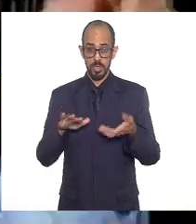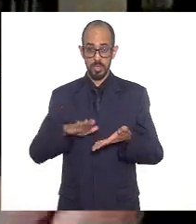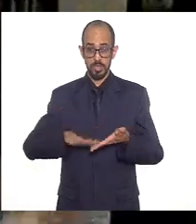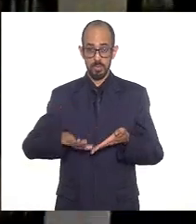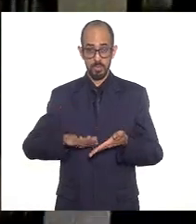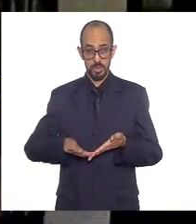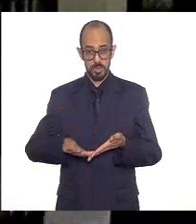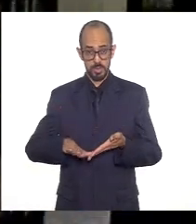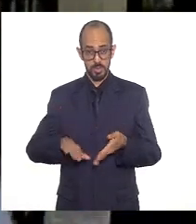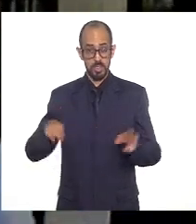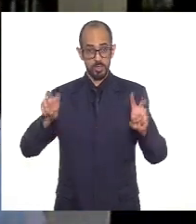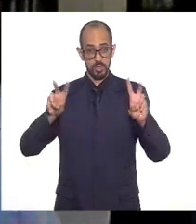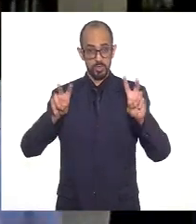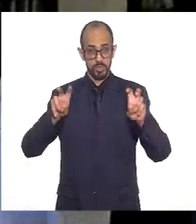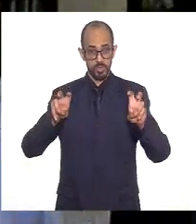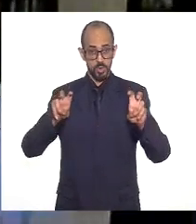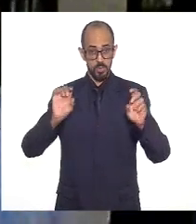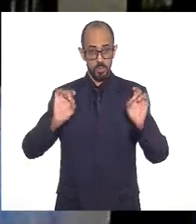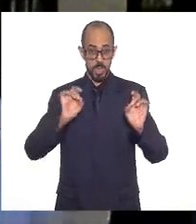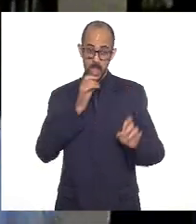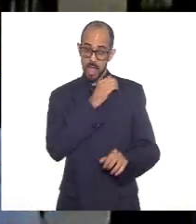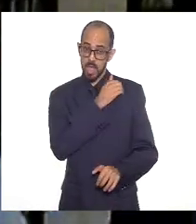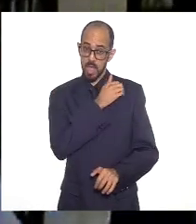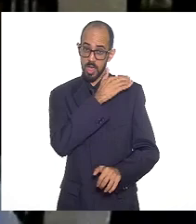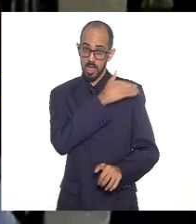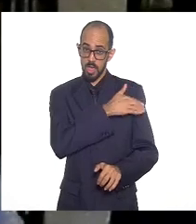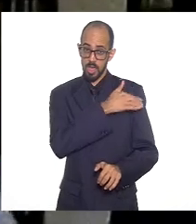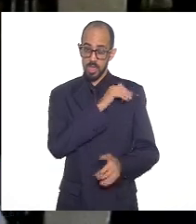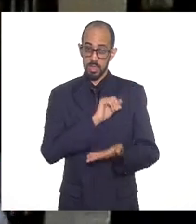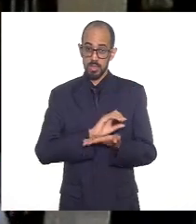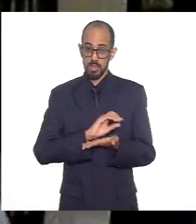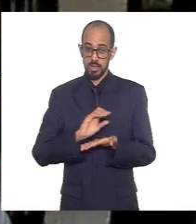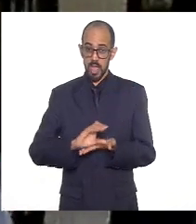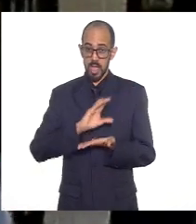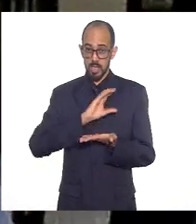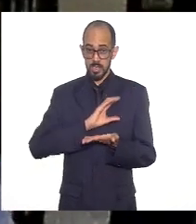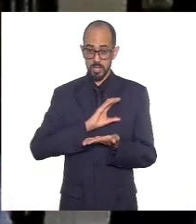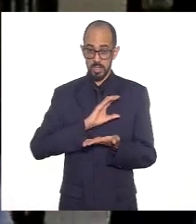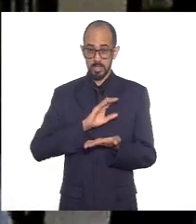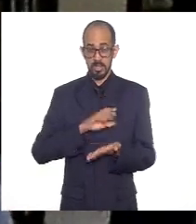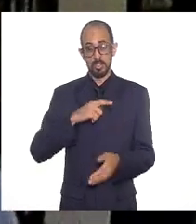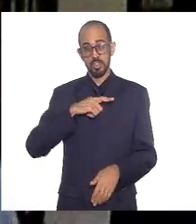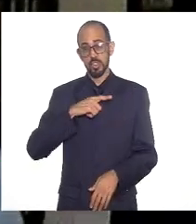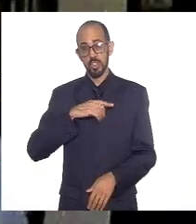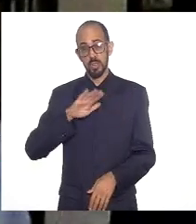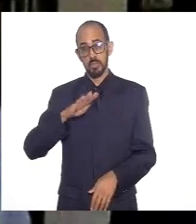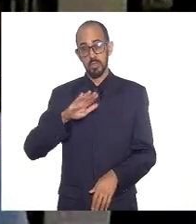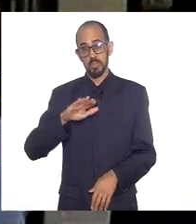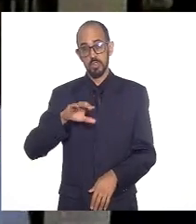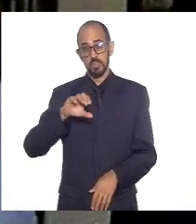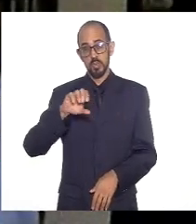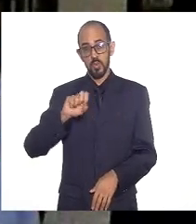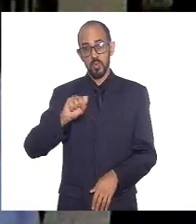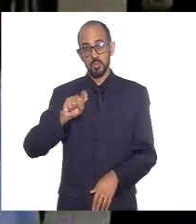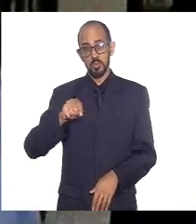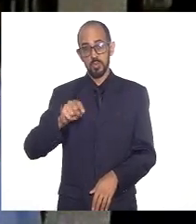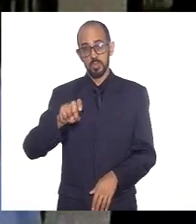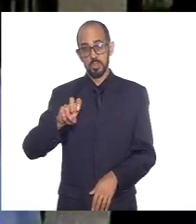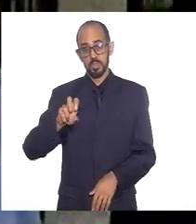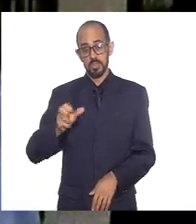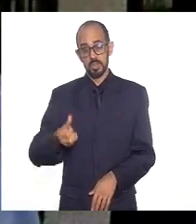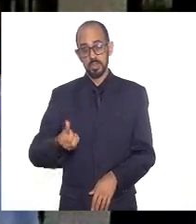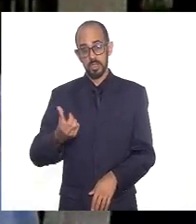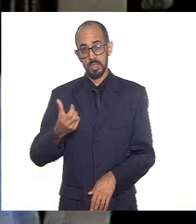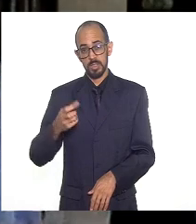sobre a renúncia da receita, benefício fiscal, é estimado o valor de 8,65 milhões de